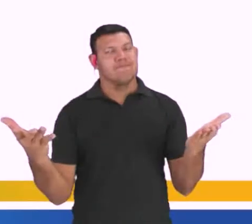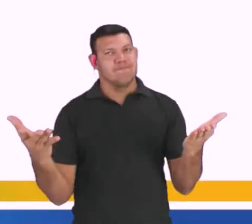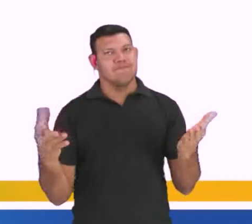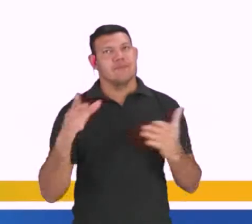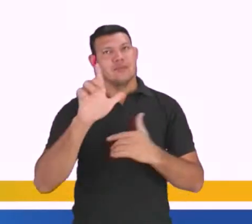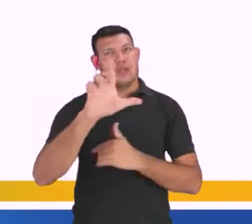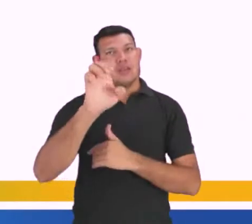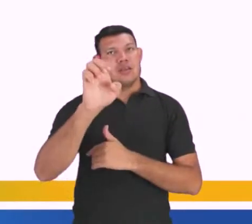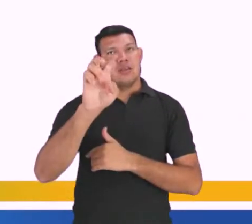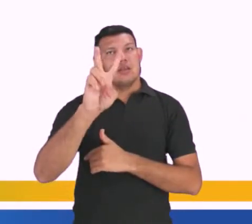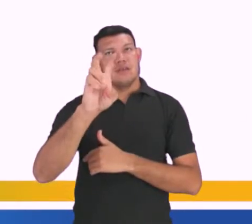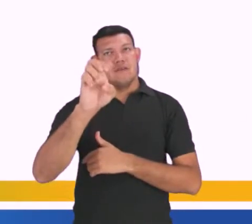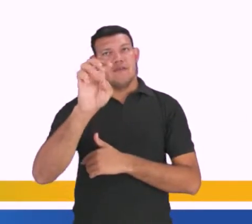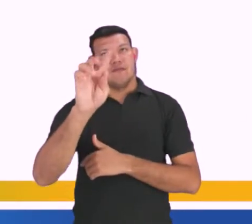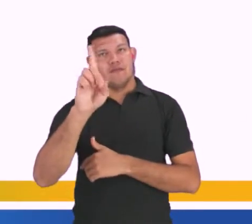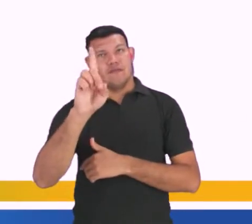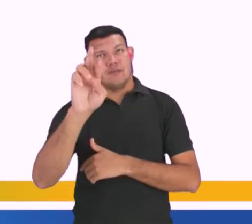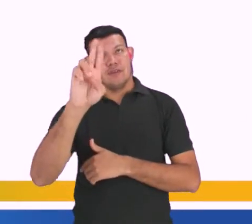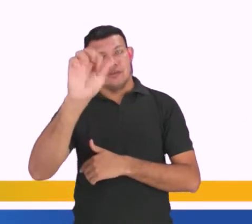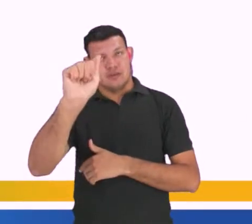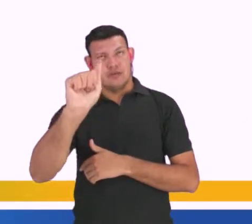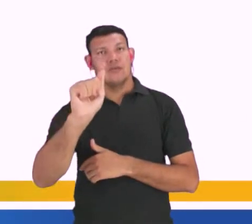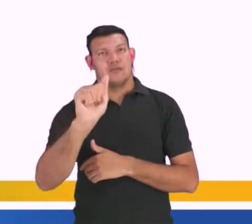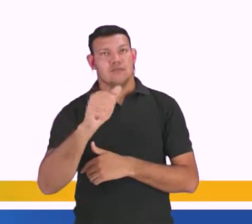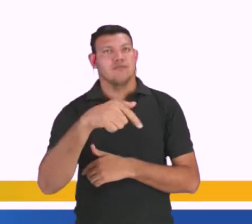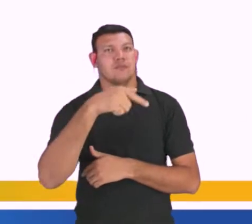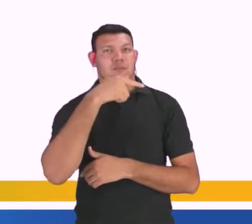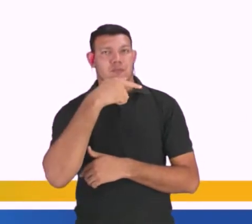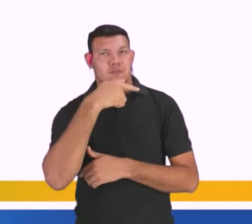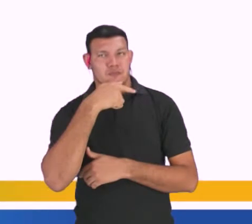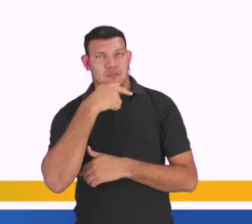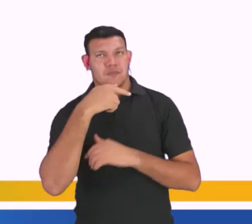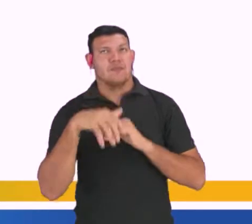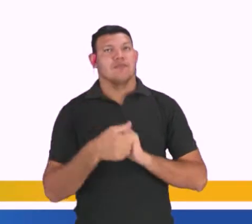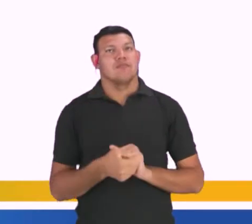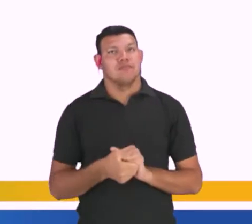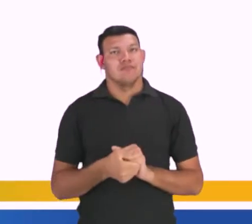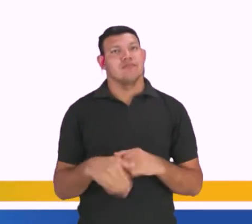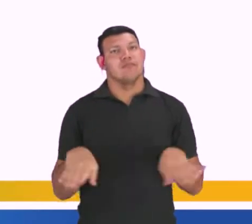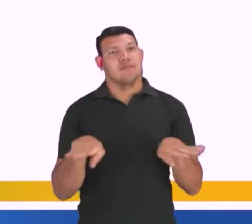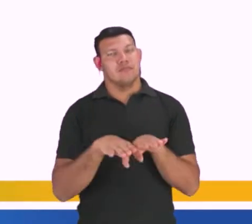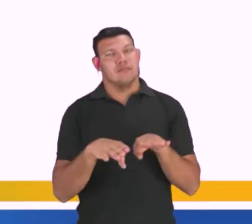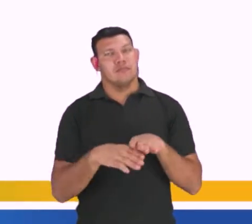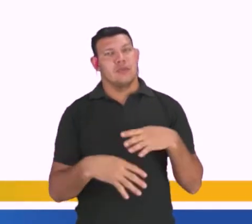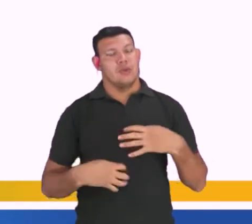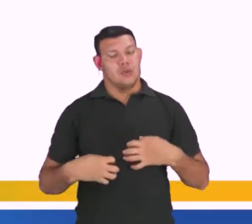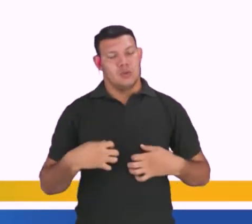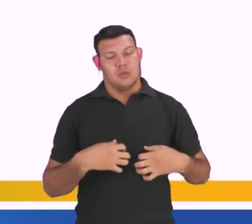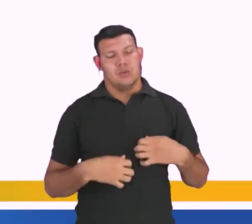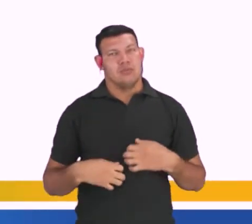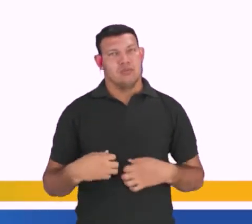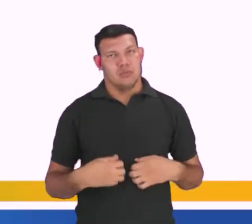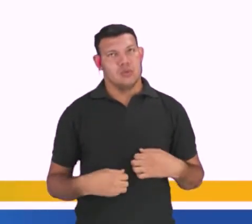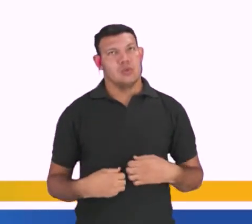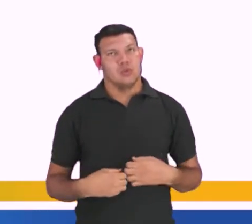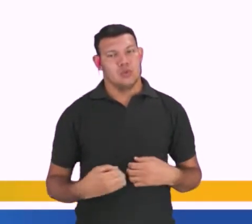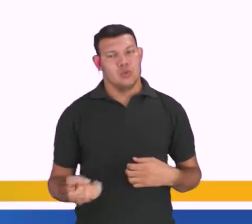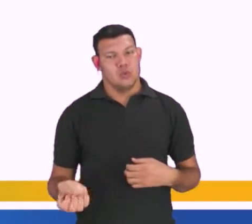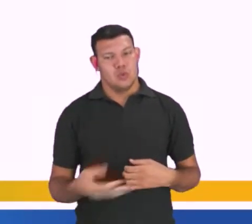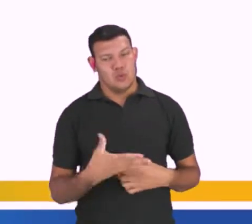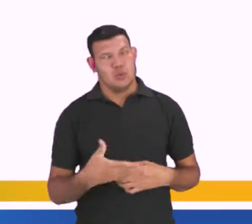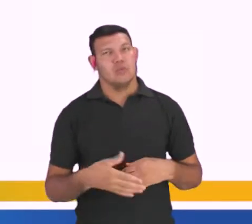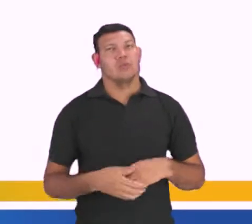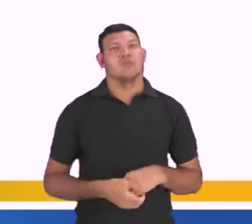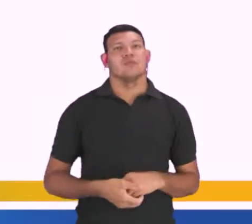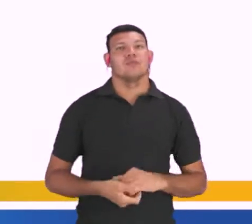uma levedura usada bastante para a questão de produção de queijo, da reconstituição da flora intestinal. Nós temos